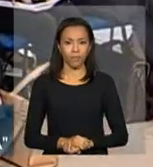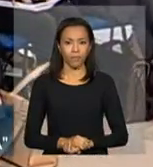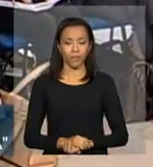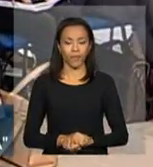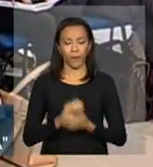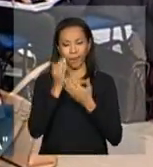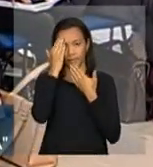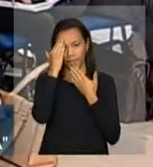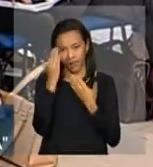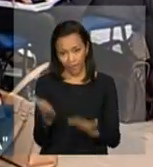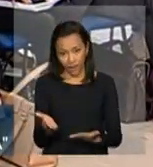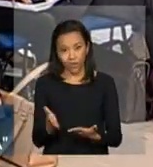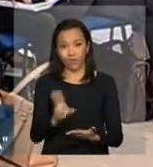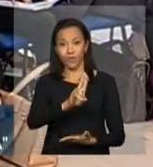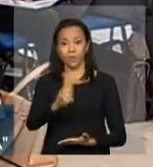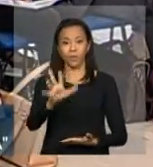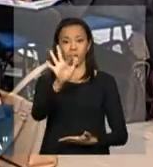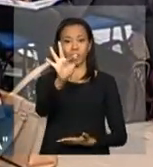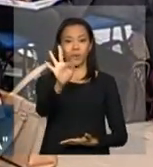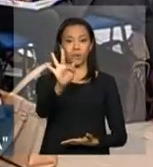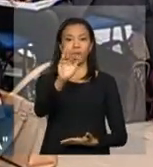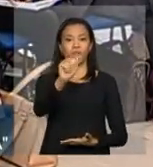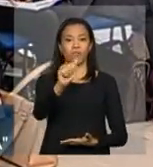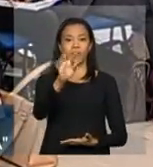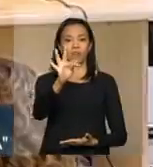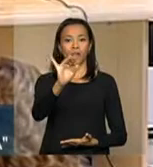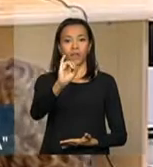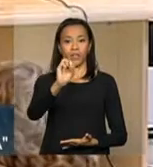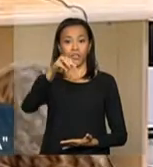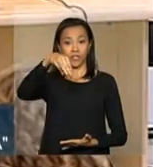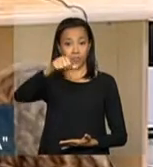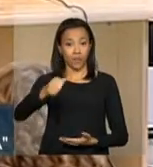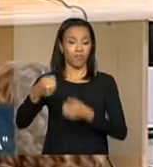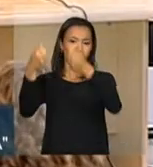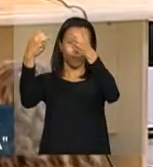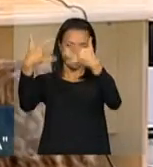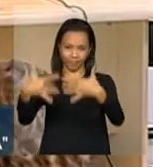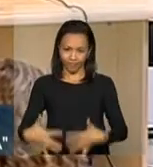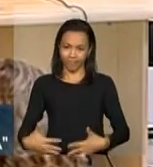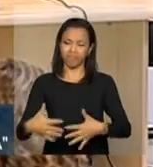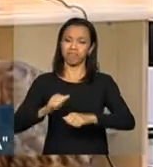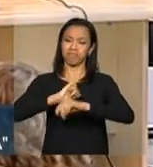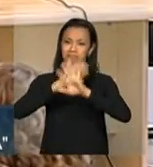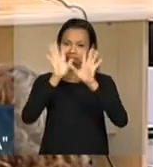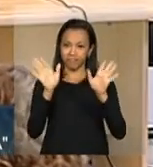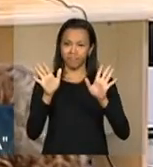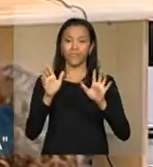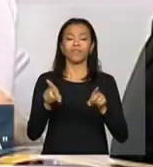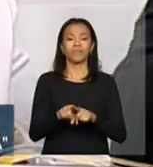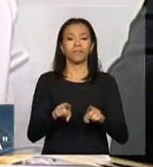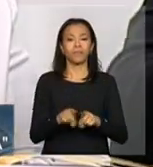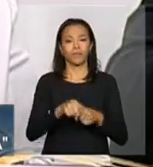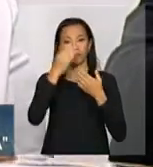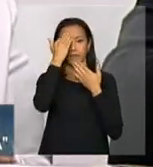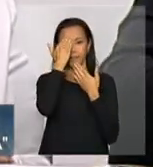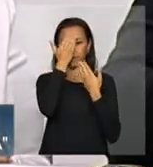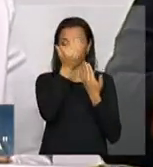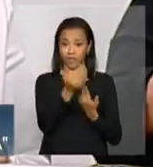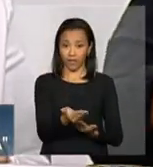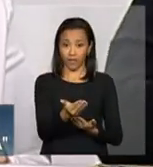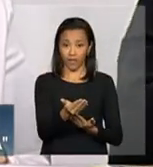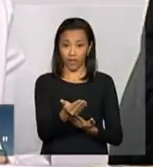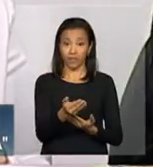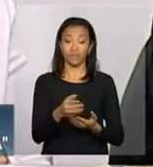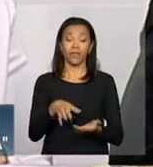Muito obrigada, Fátima, pela clareza na exposição. E eu estendo esse muito obrigada ao